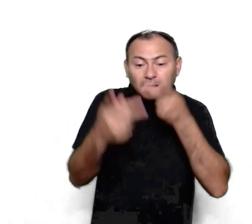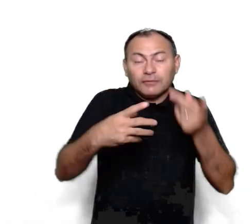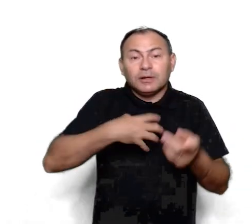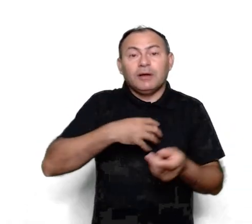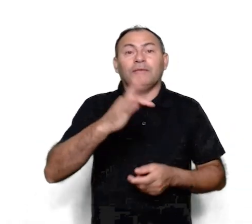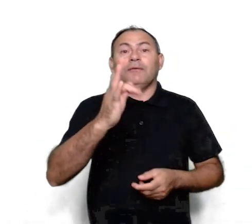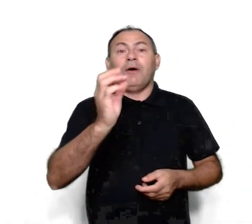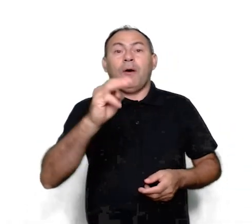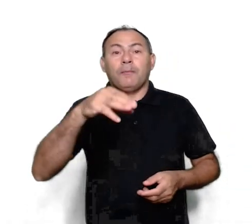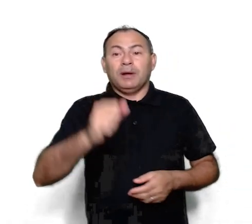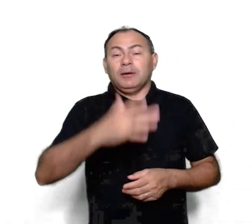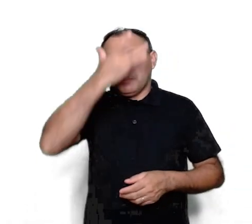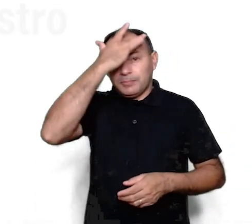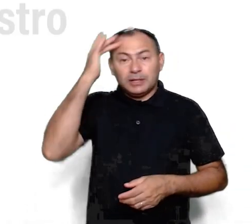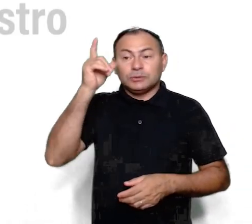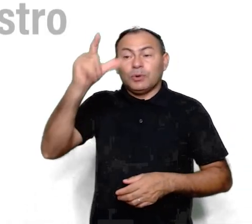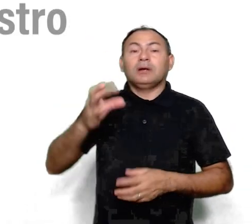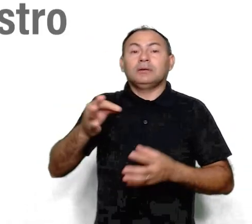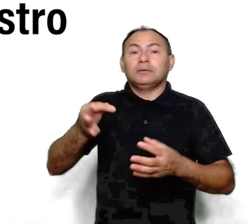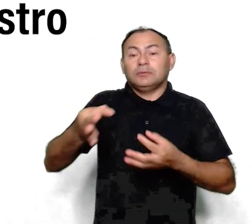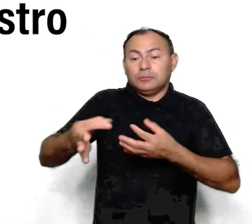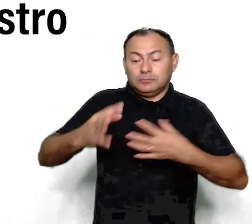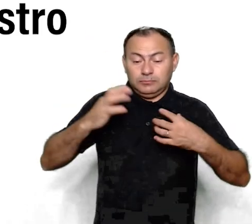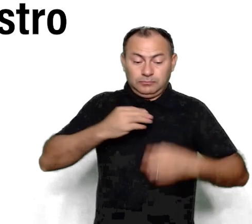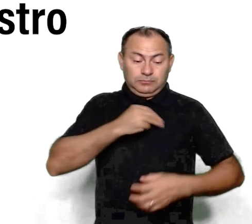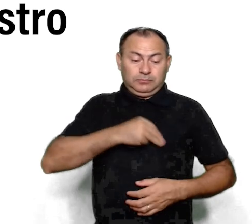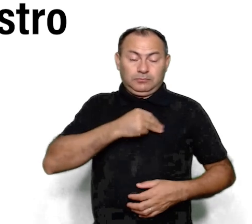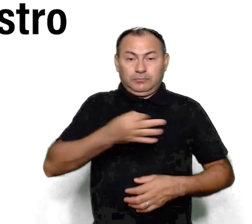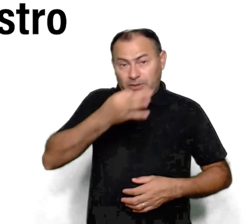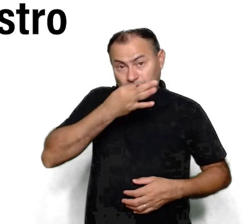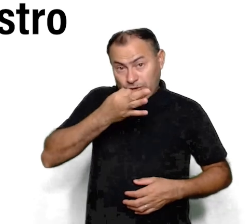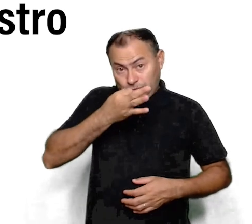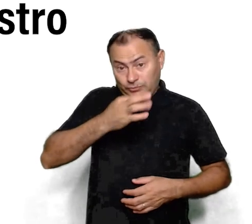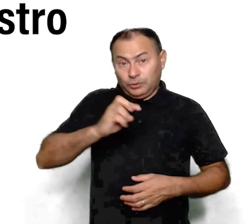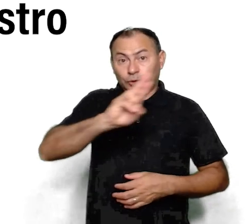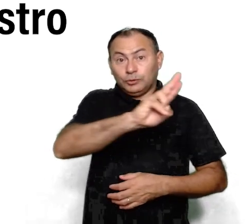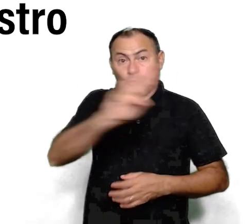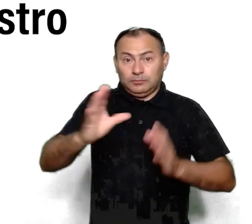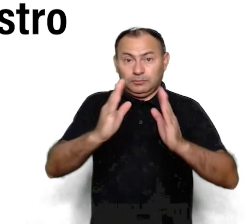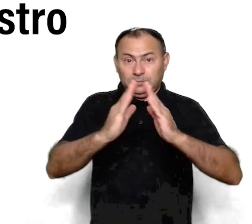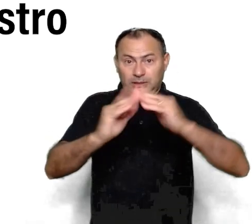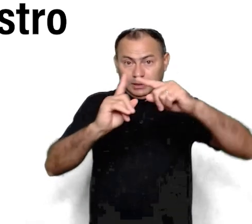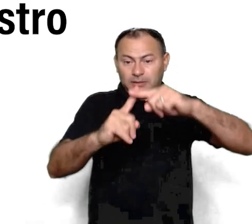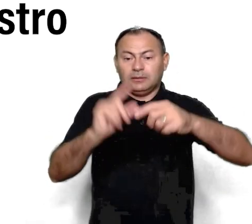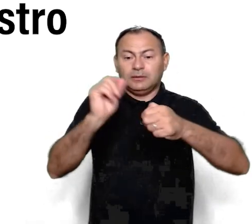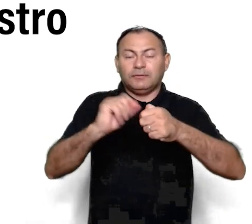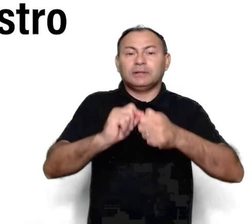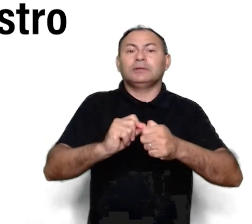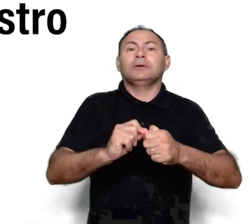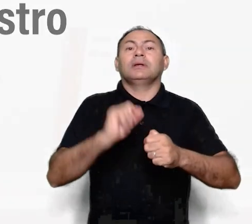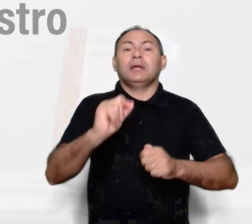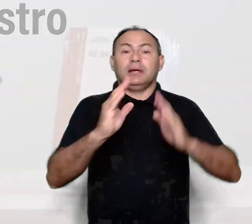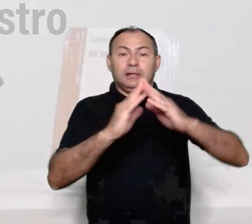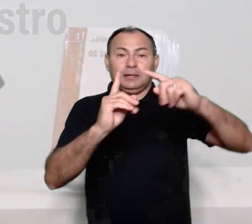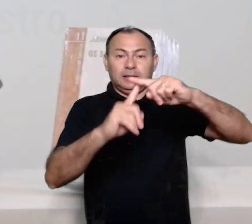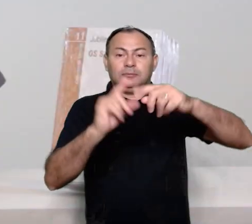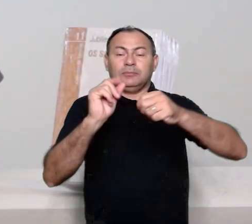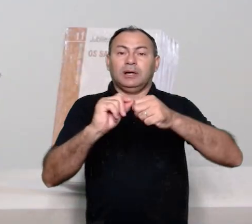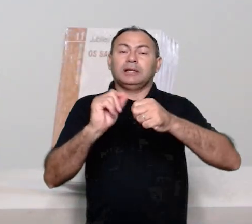a forma e da pessoa do ministro, que, em nome da igreja, na intenção de fazer aquilo que a igreja